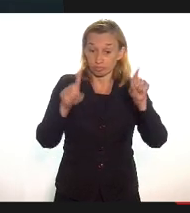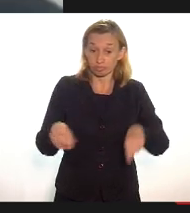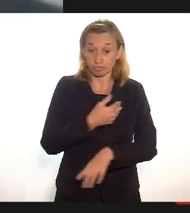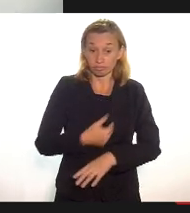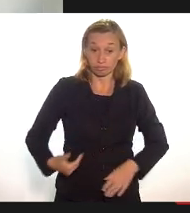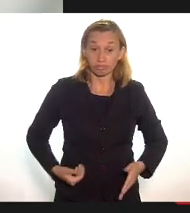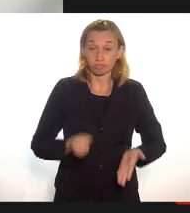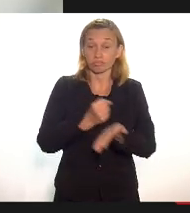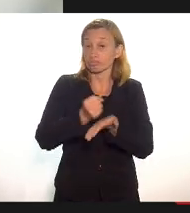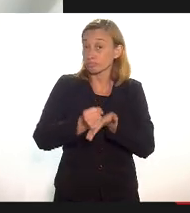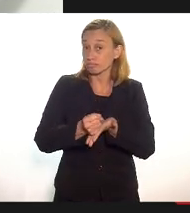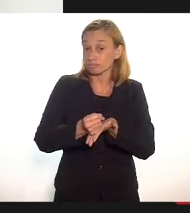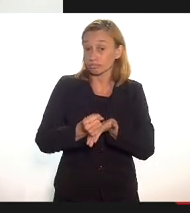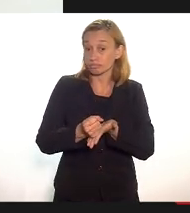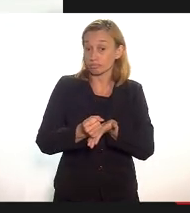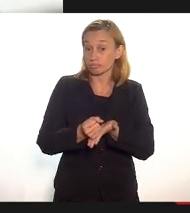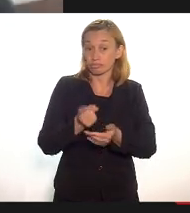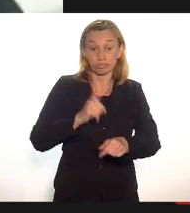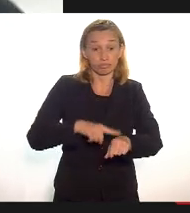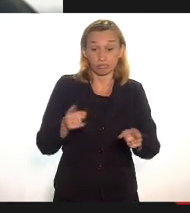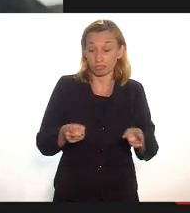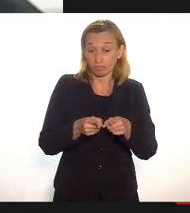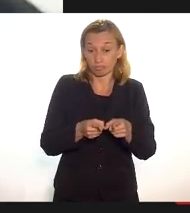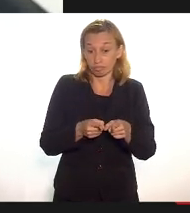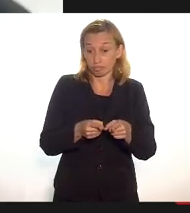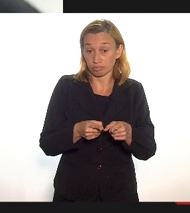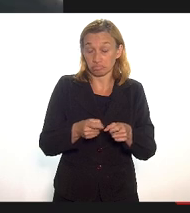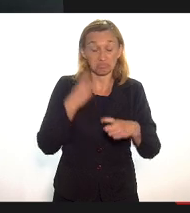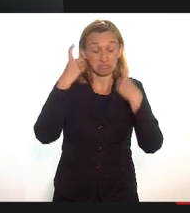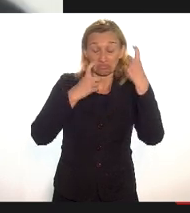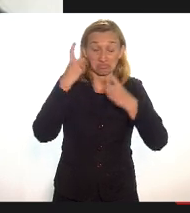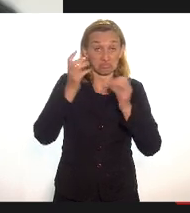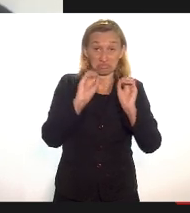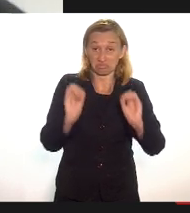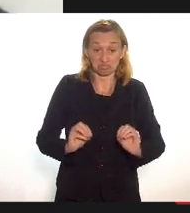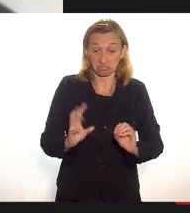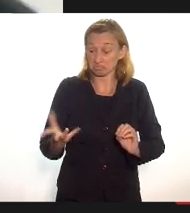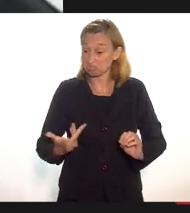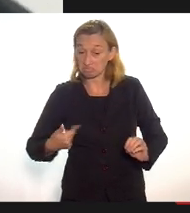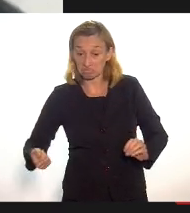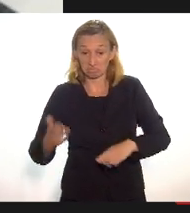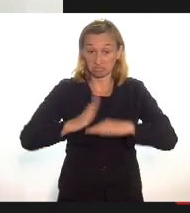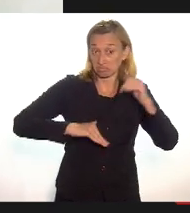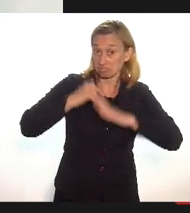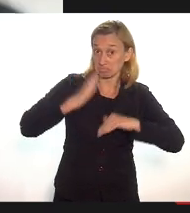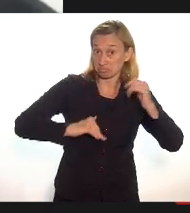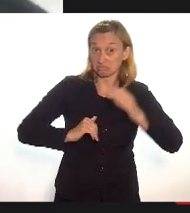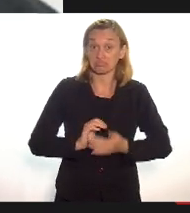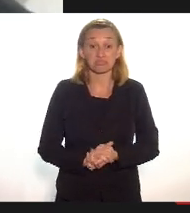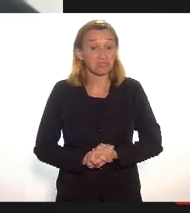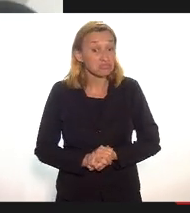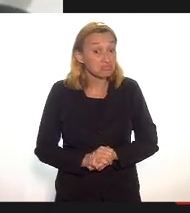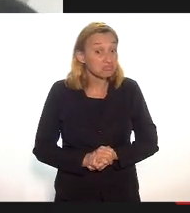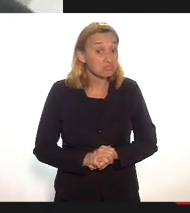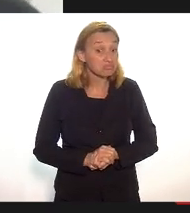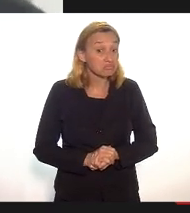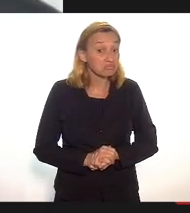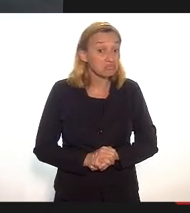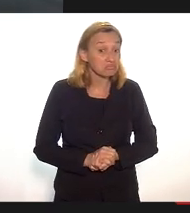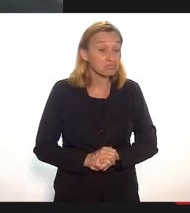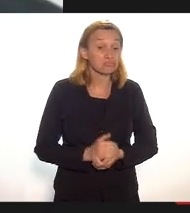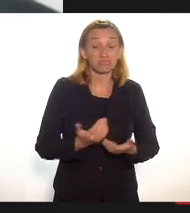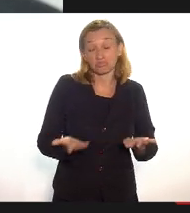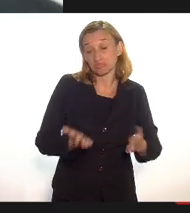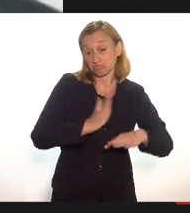fazem contratações, às vezes sem qualquer preocupação com a qualificação profissional. Os profissionais dependem do